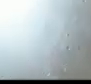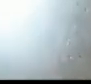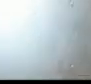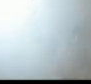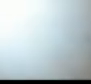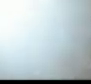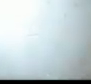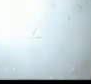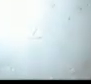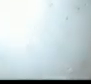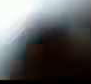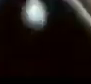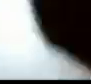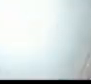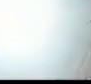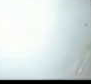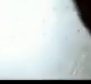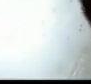Setecentos.